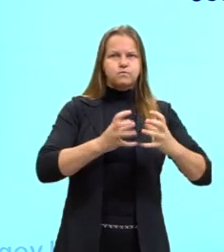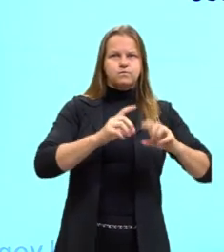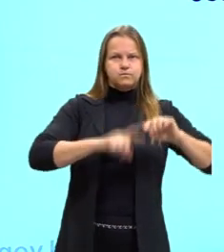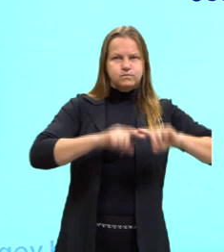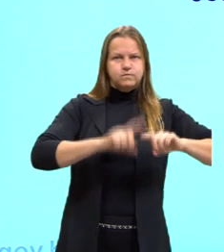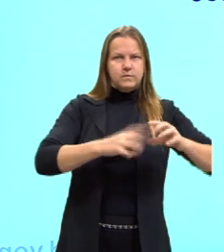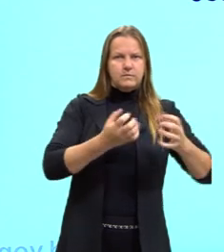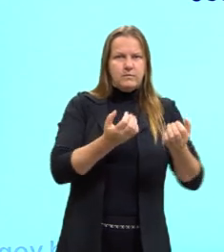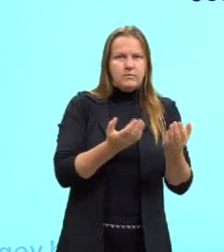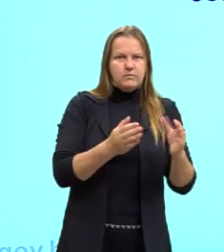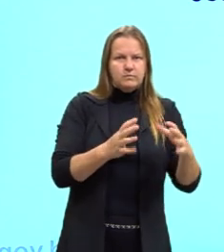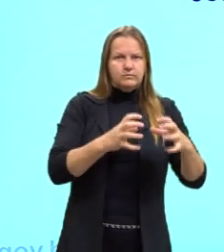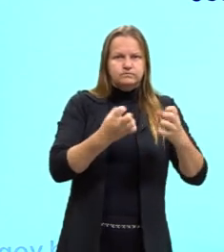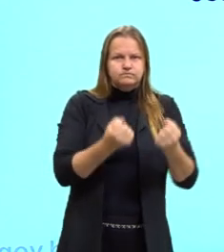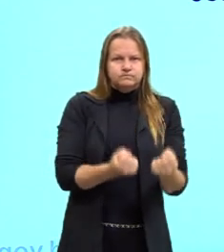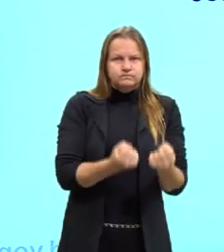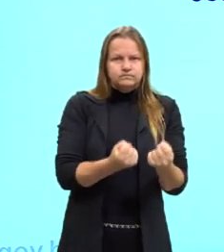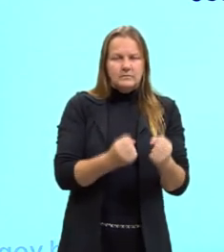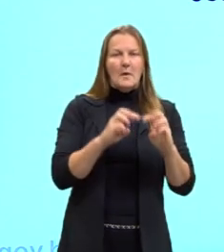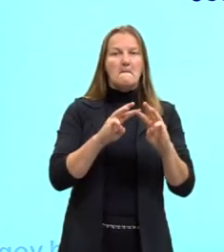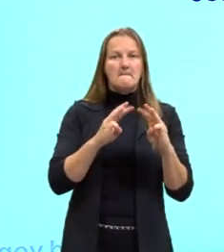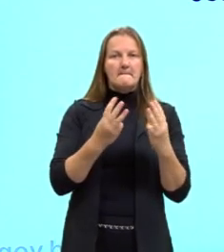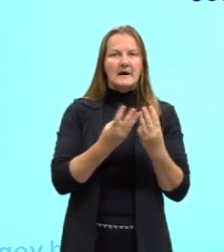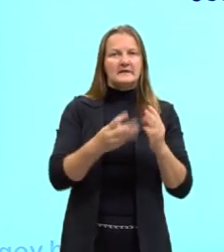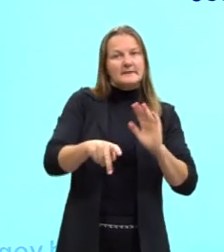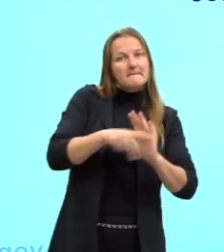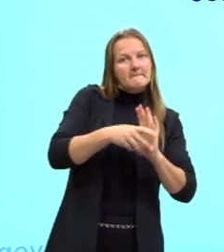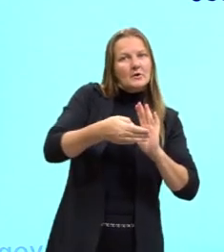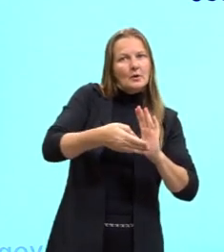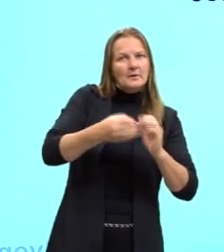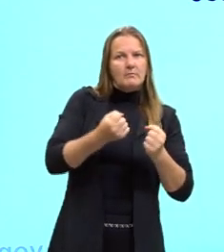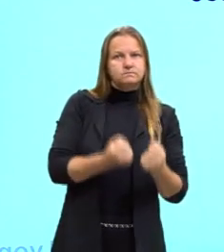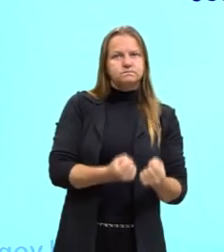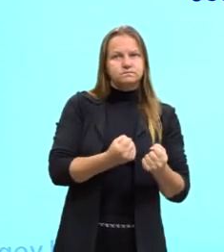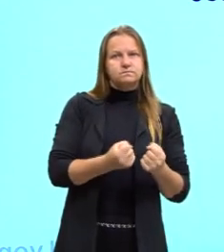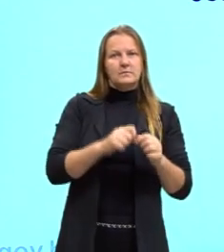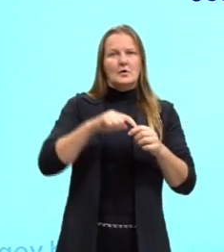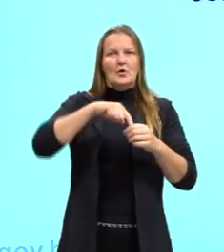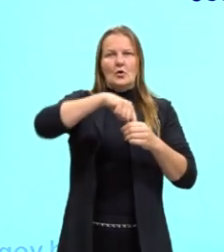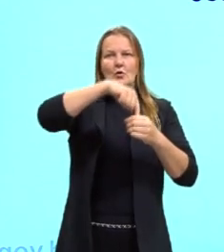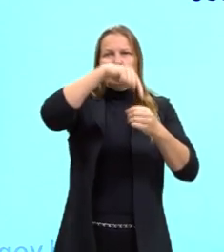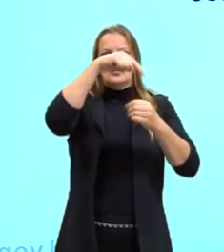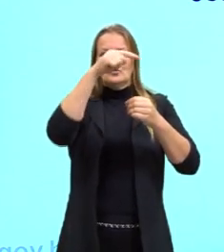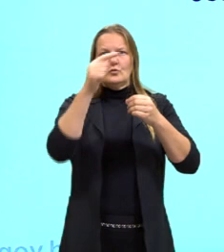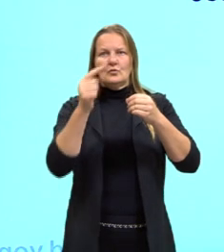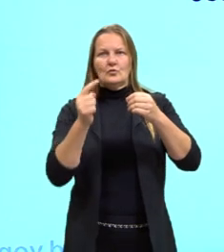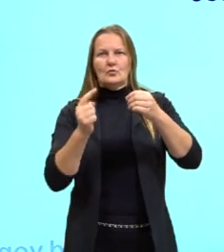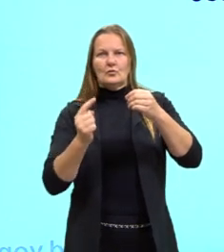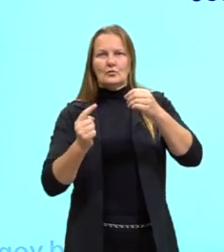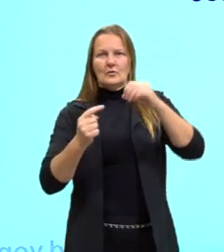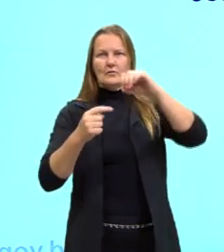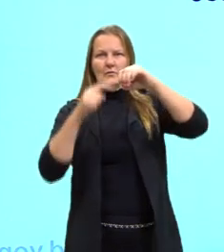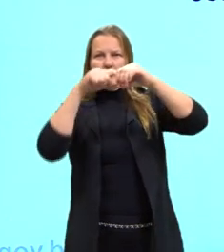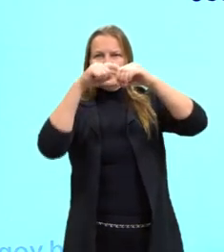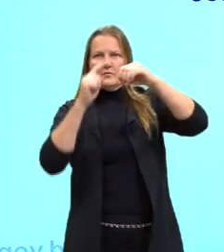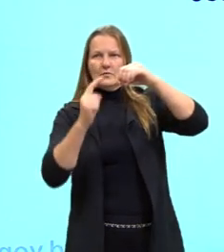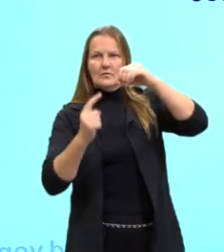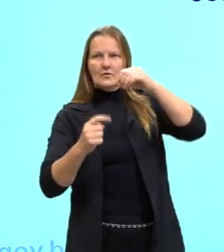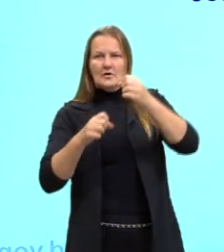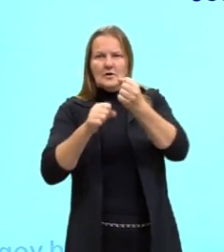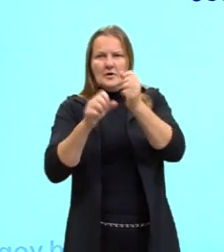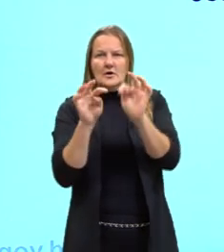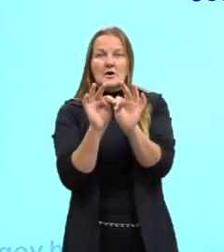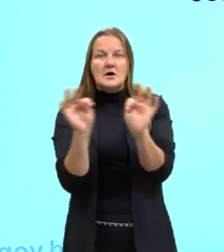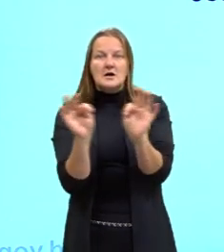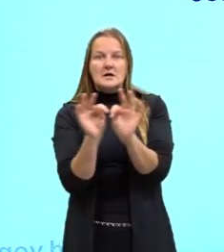desse material aqui né a massa dele aqui onde temos a corda a gente consegue ver a força de tensão